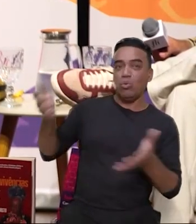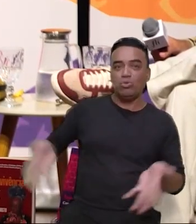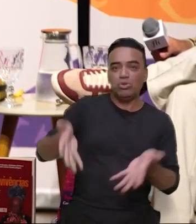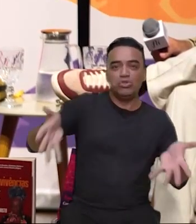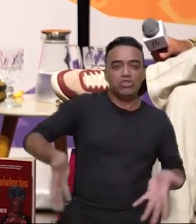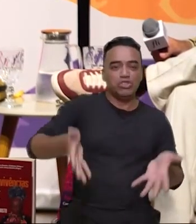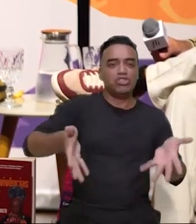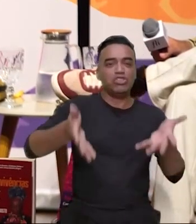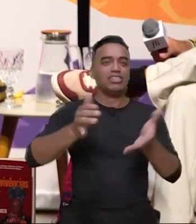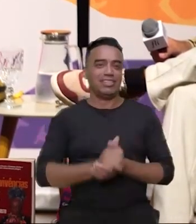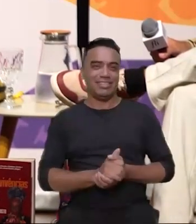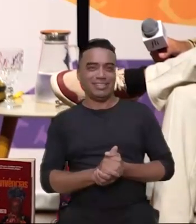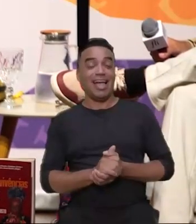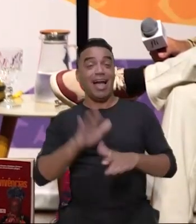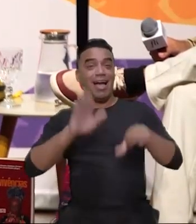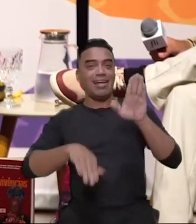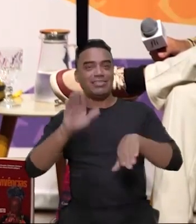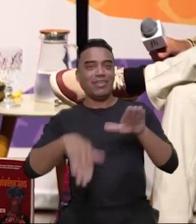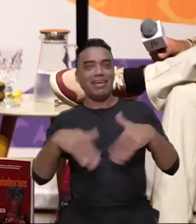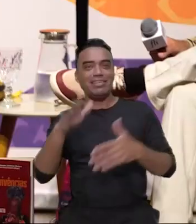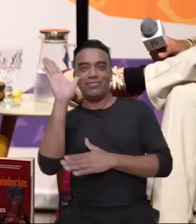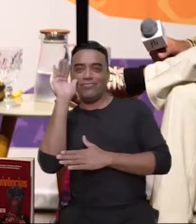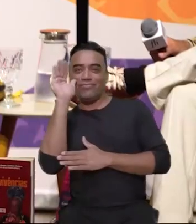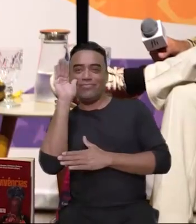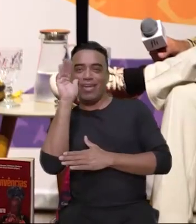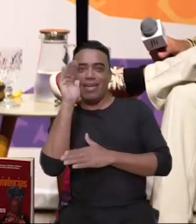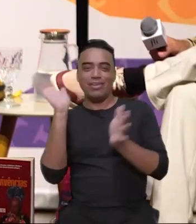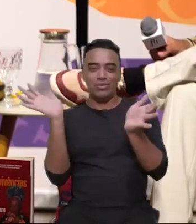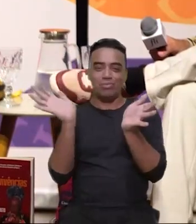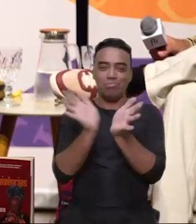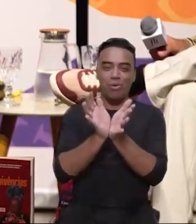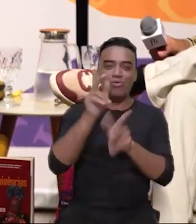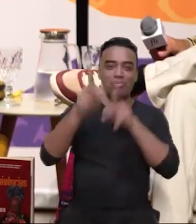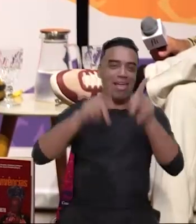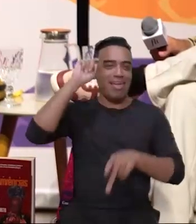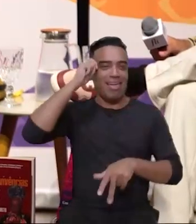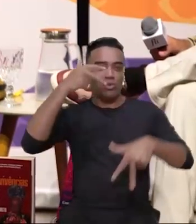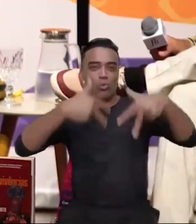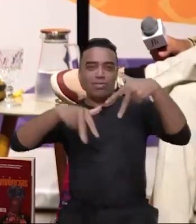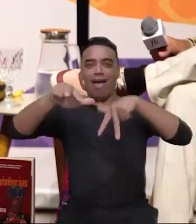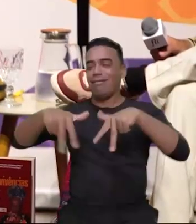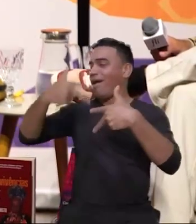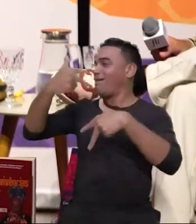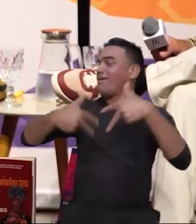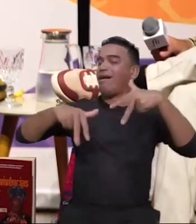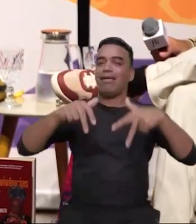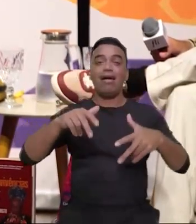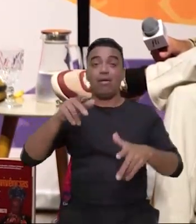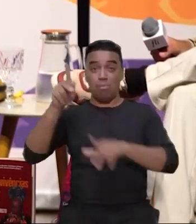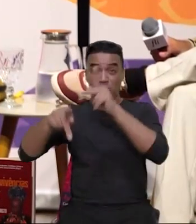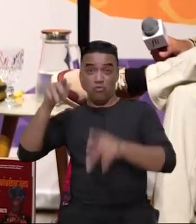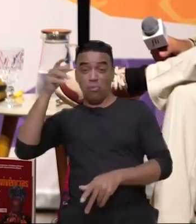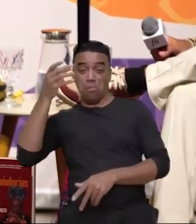incentivavam e ficavam, muitas vezes, também vendo aquele espetáculo. E,